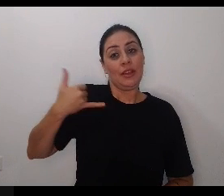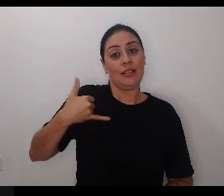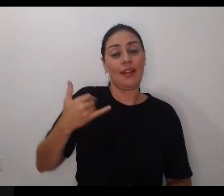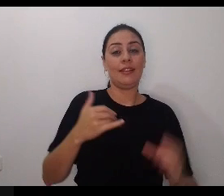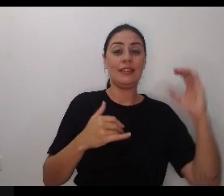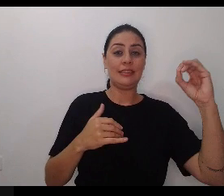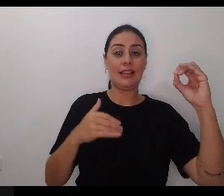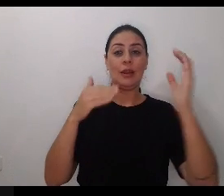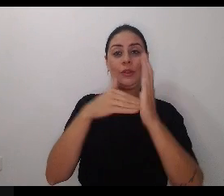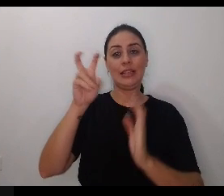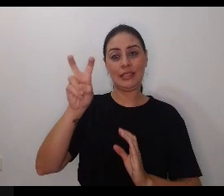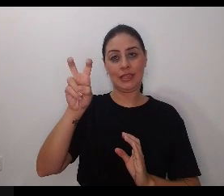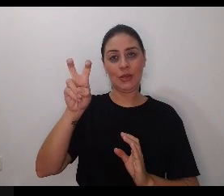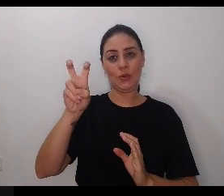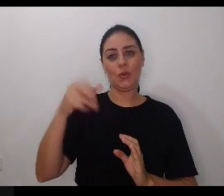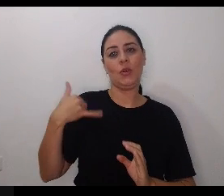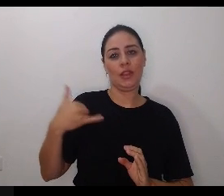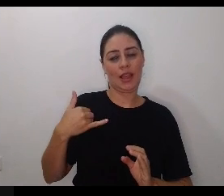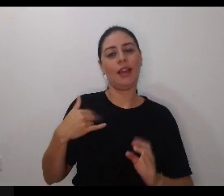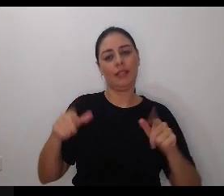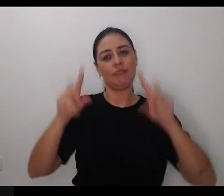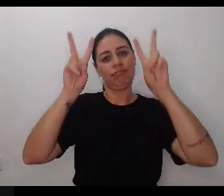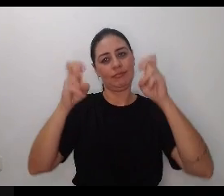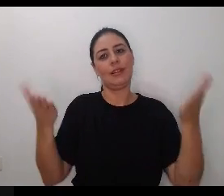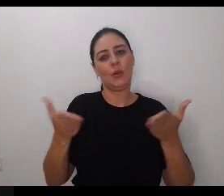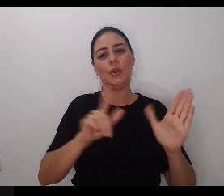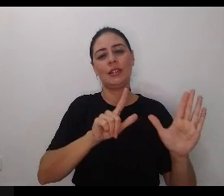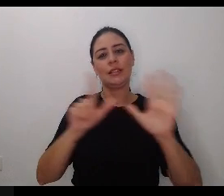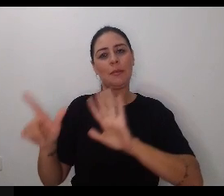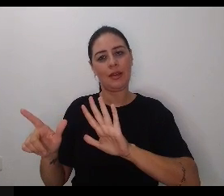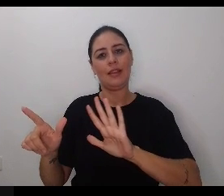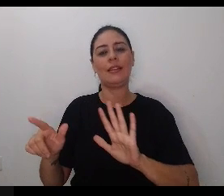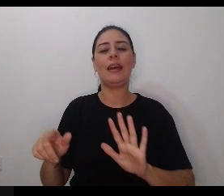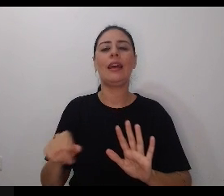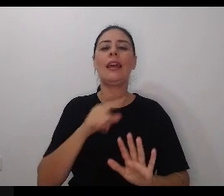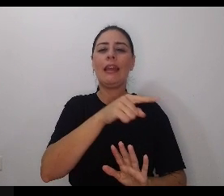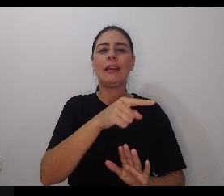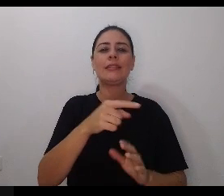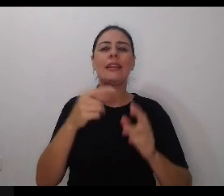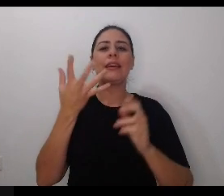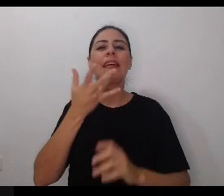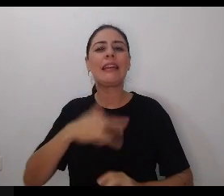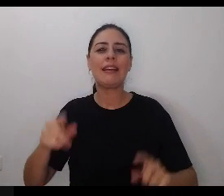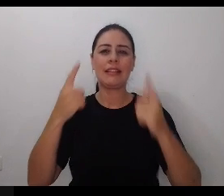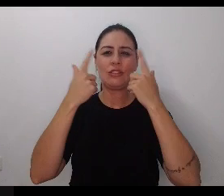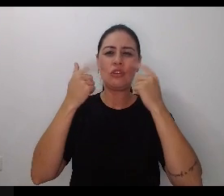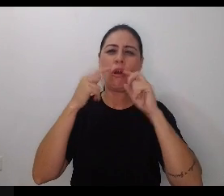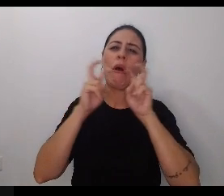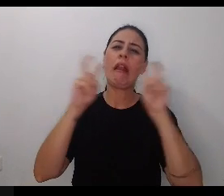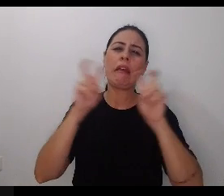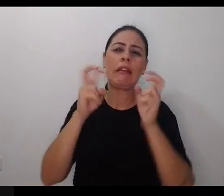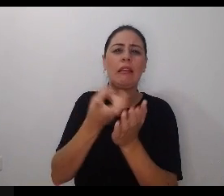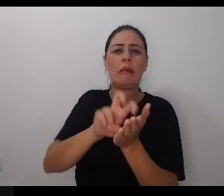Bom, pensando aí na idade, né, de 0 a 5 anos, que é o tema dessa semana, as birras, elas são bastante